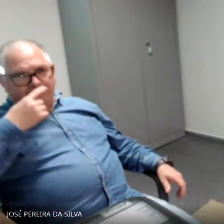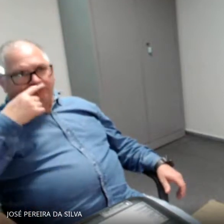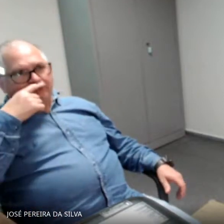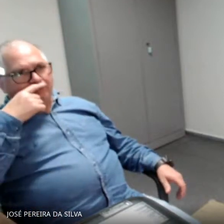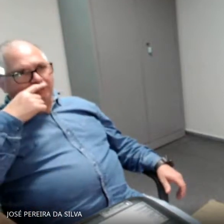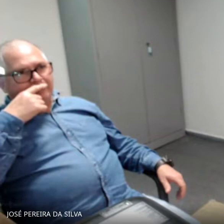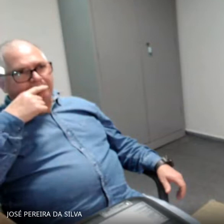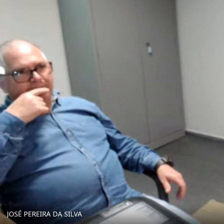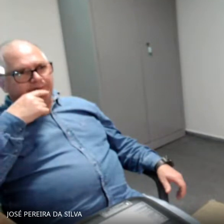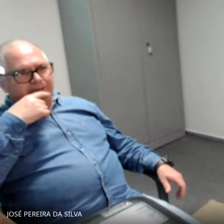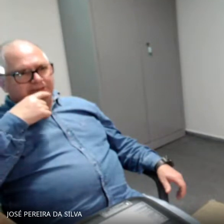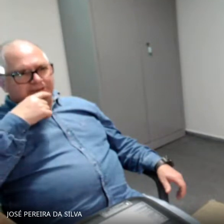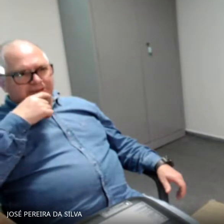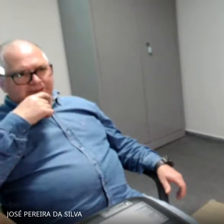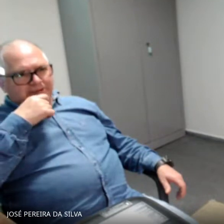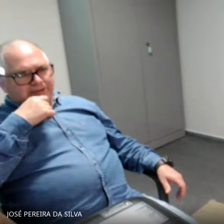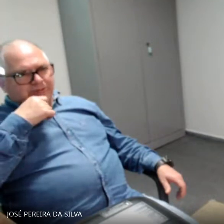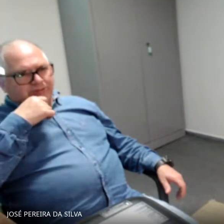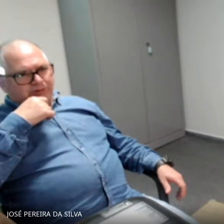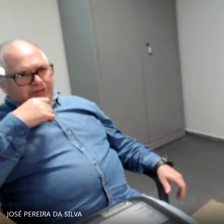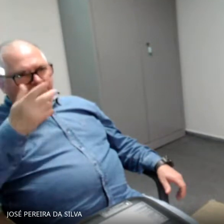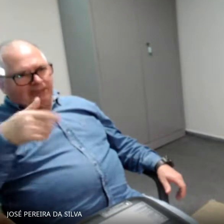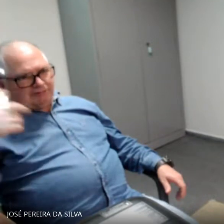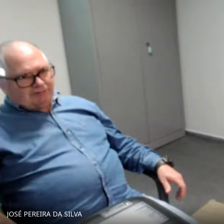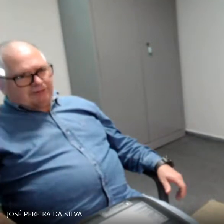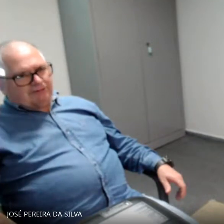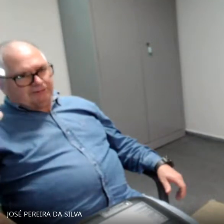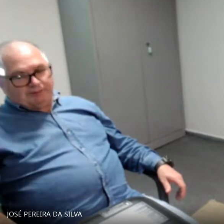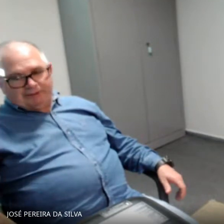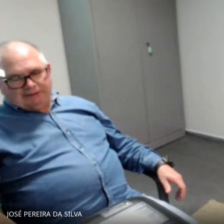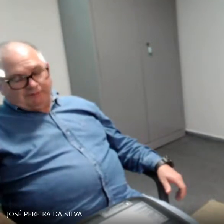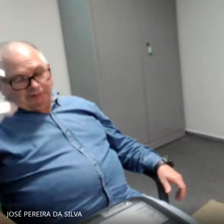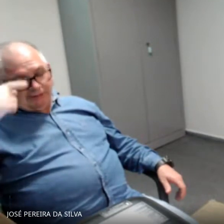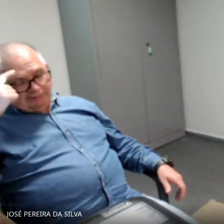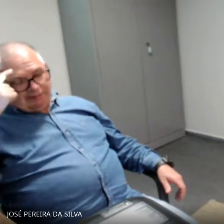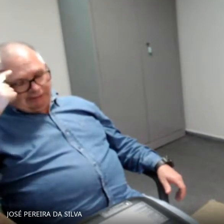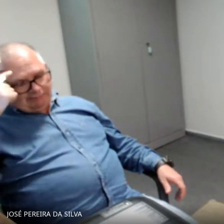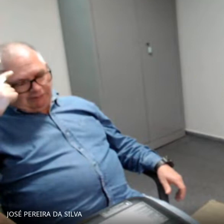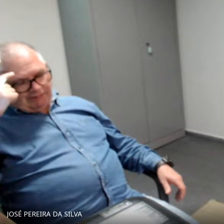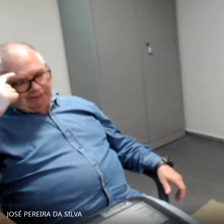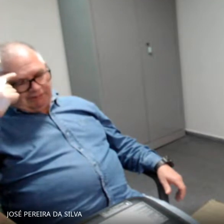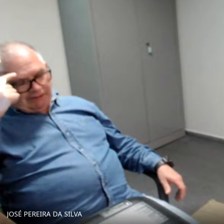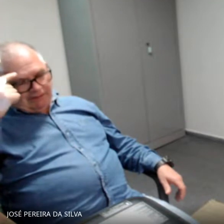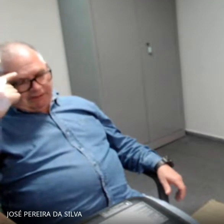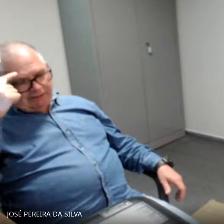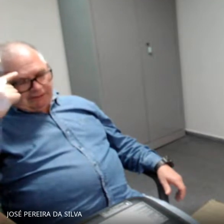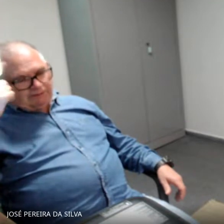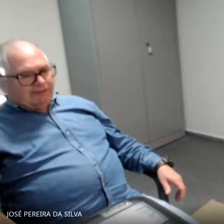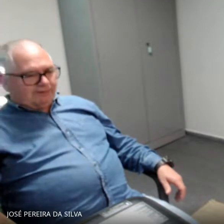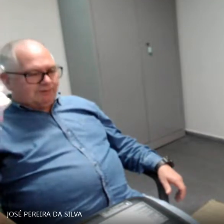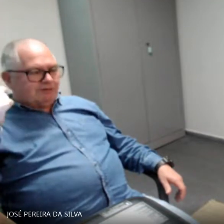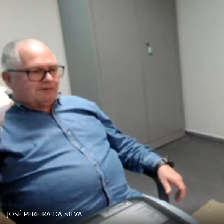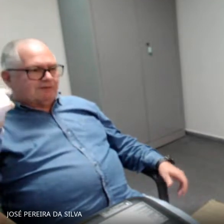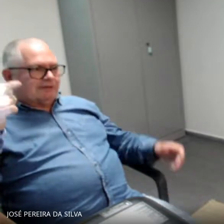uma pessoa dos autores falando sobre a importância dessa microbiota ligada para todas as doenças, eu pensei que tinha que ser colocado aqui, mas era porque eu estava lendo lá. E tem